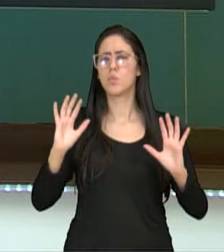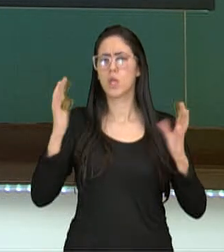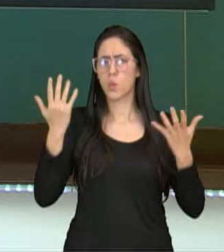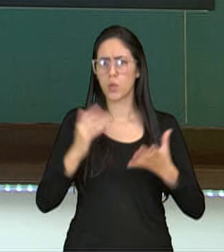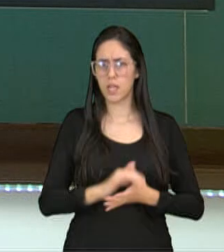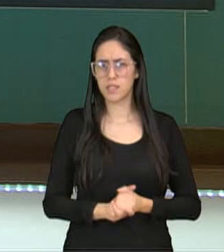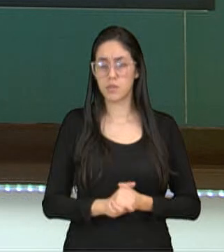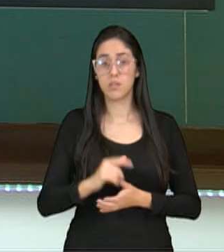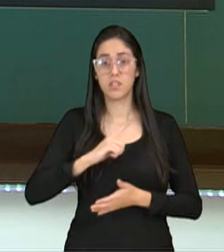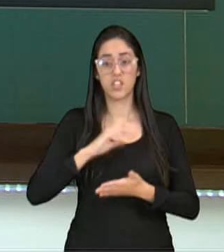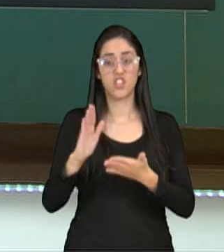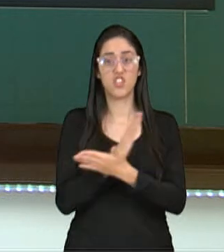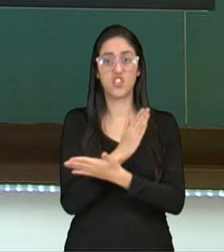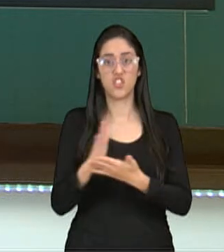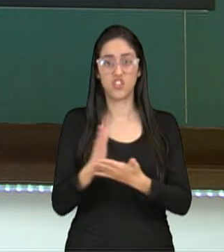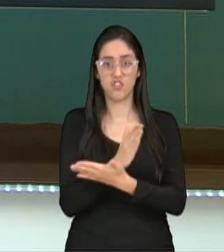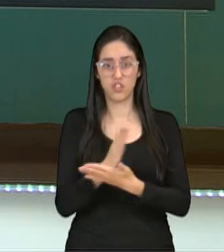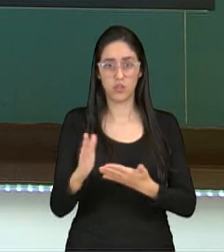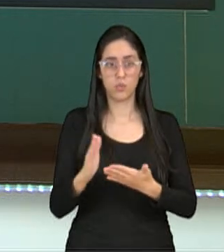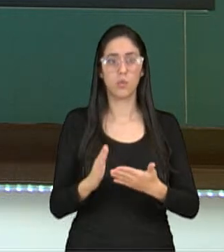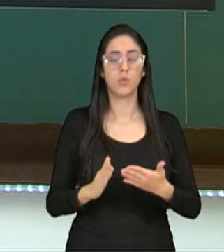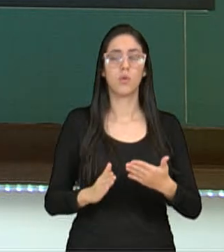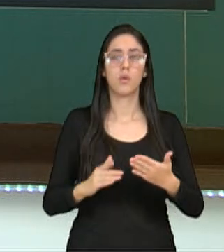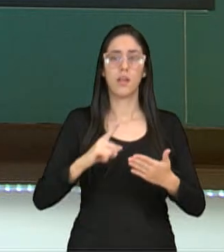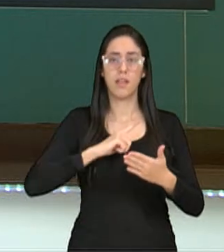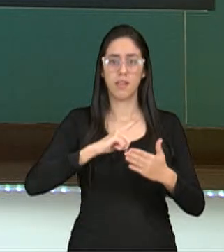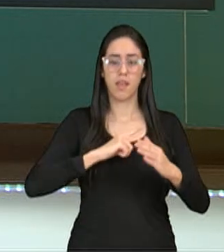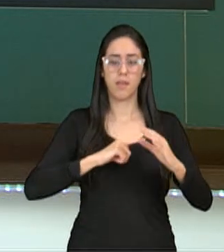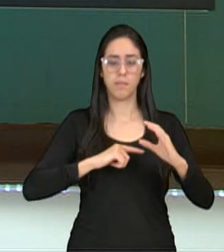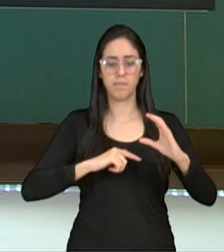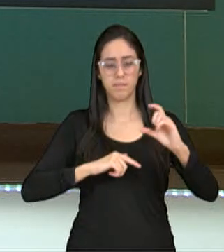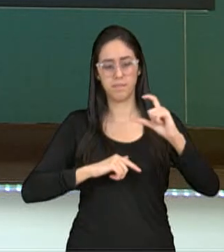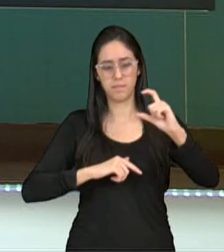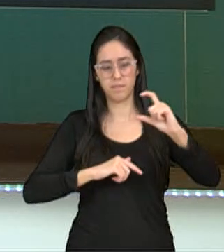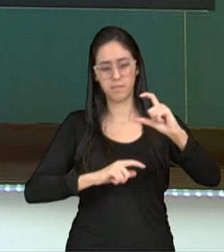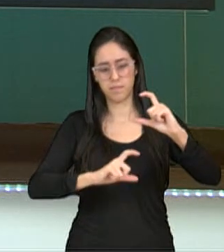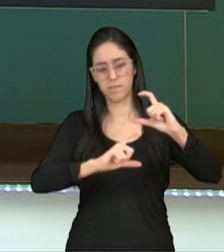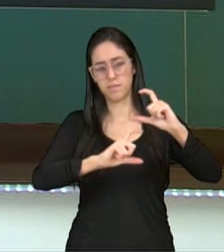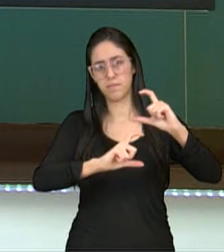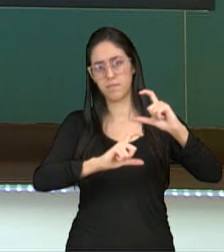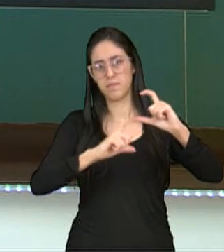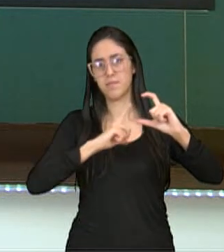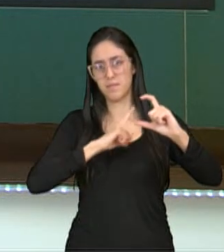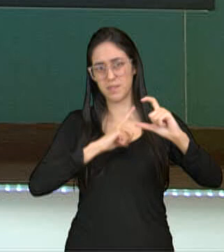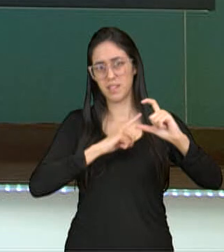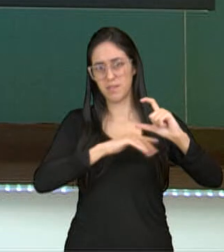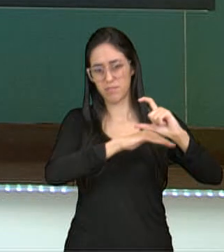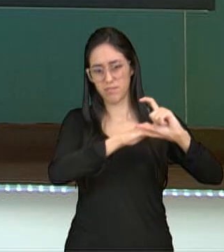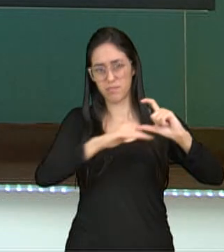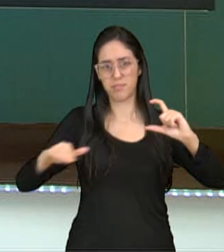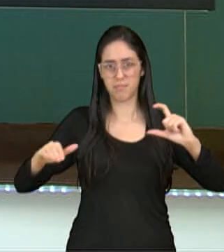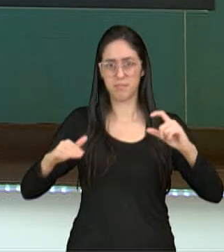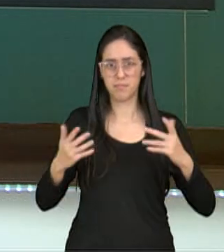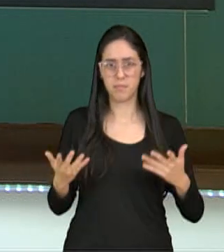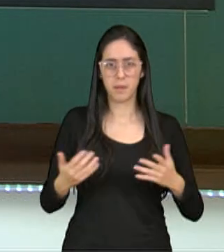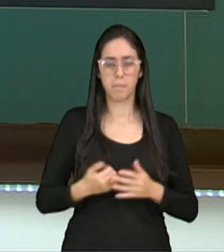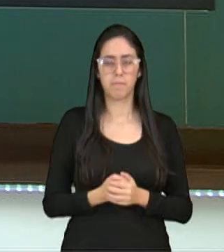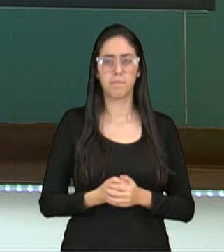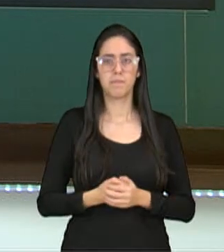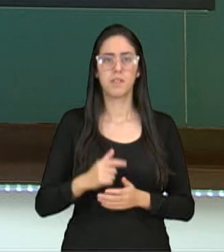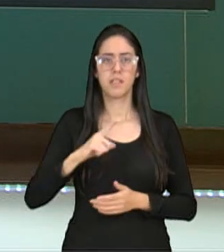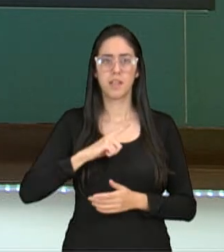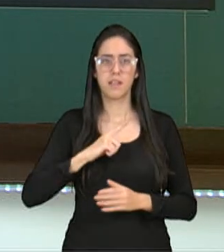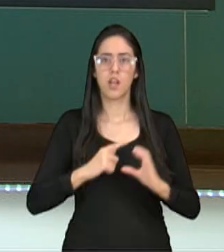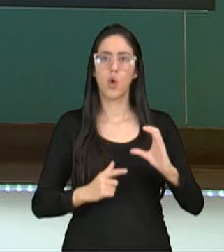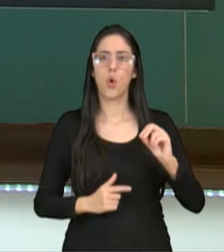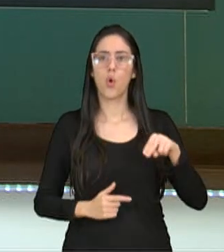aconteceu? Dividiu tanto o cone quanto a nossa pirâmide em dois novos sólidos. Um cone